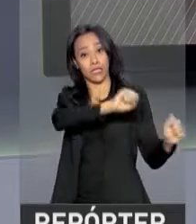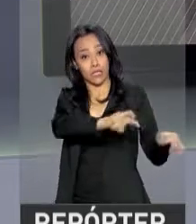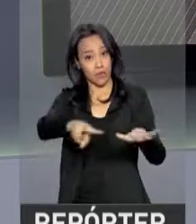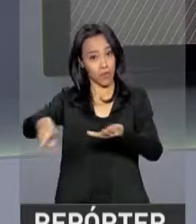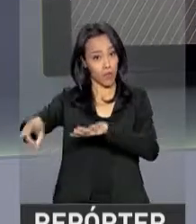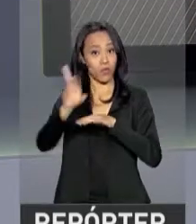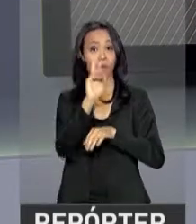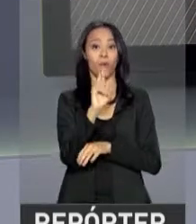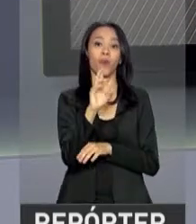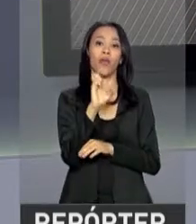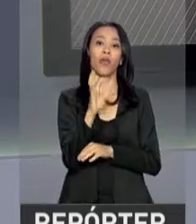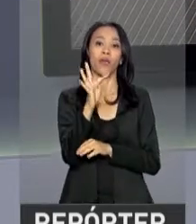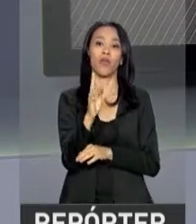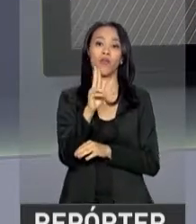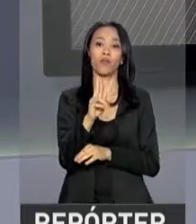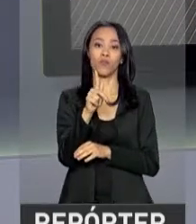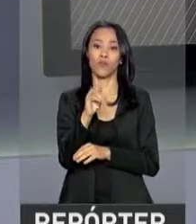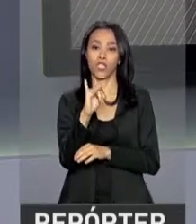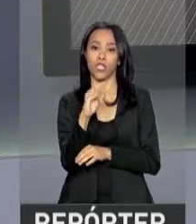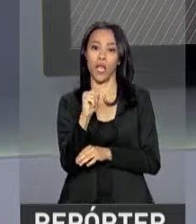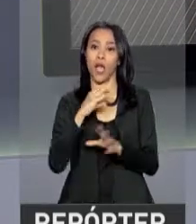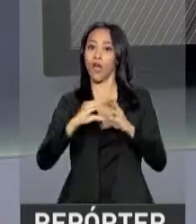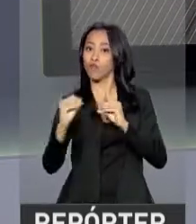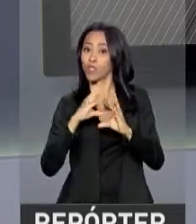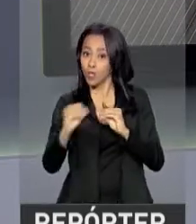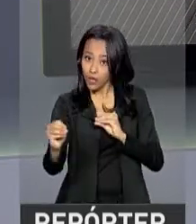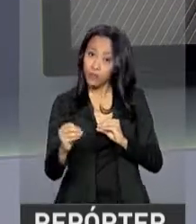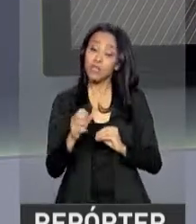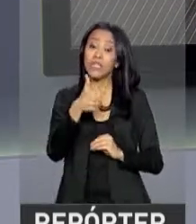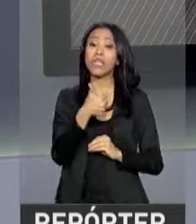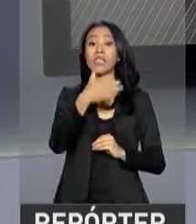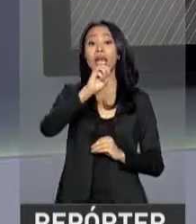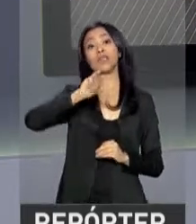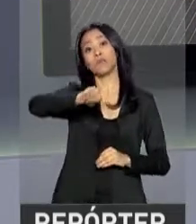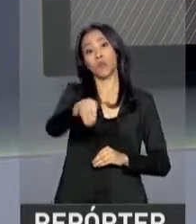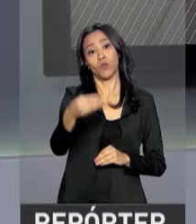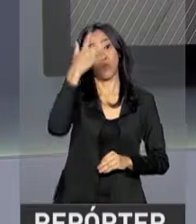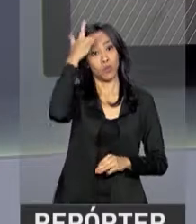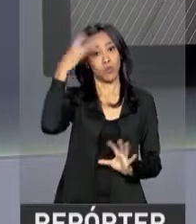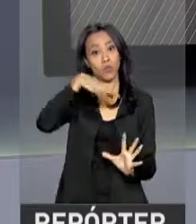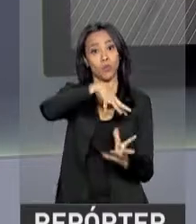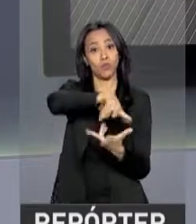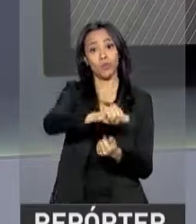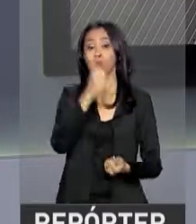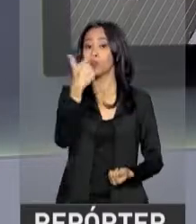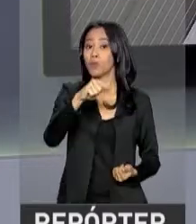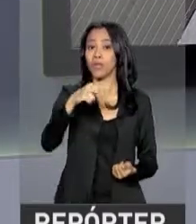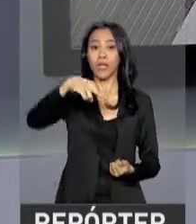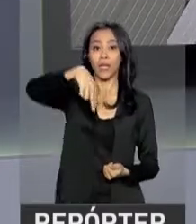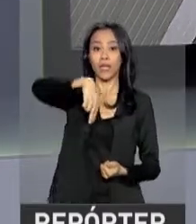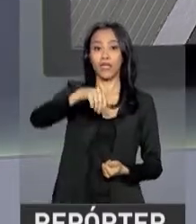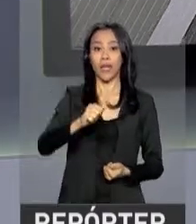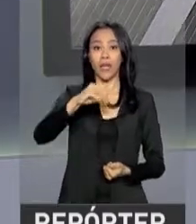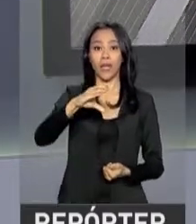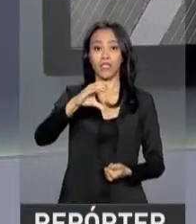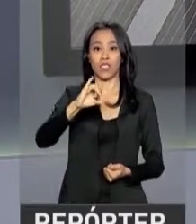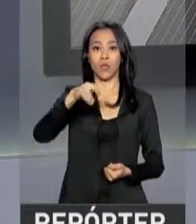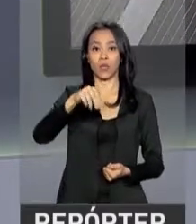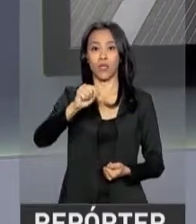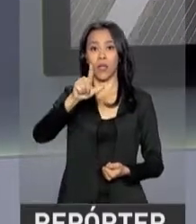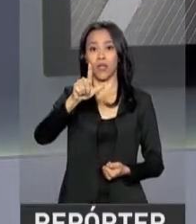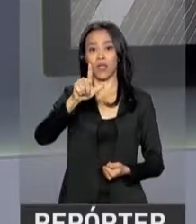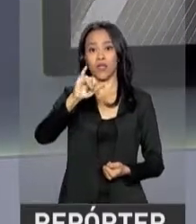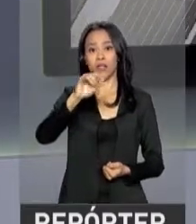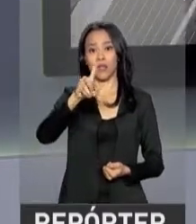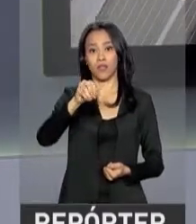onu 10 milhões de pessoas em todo o mundo não têm nacionalidade e por não terem uma certidão de nascimento muitas